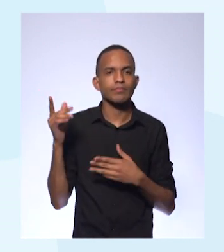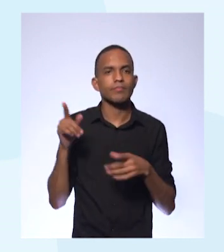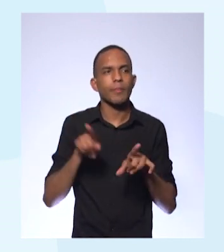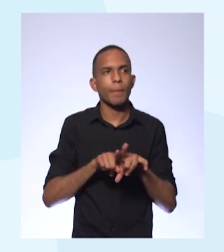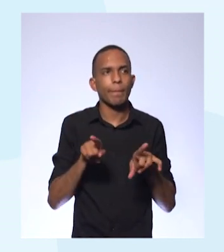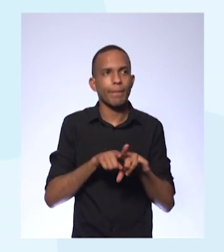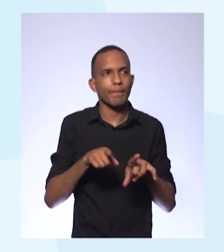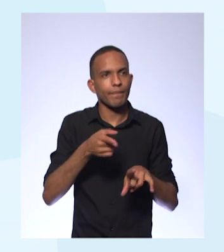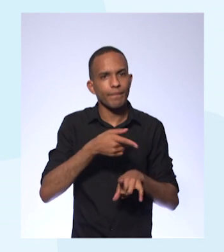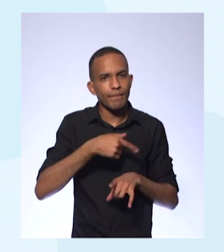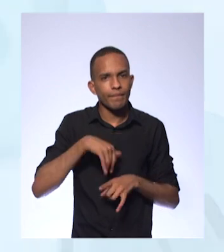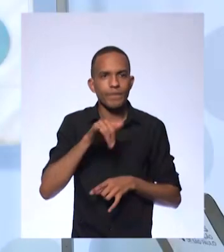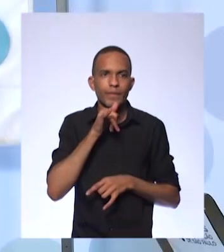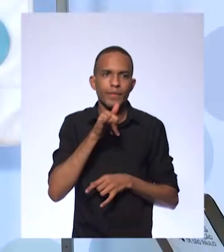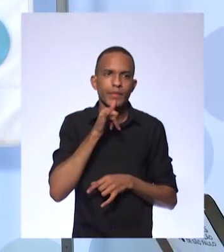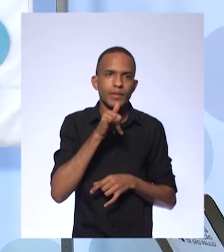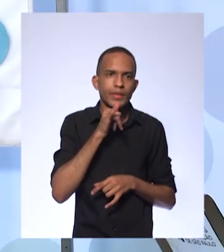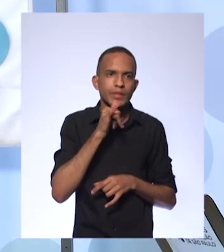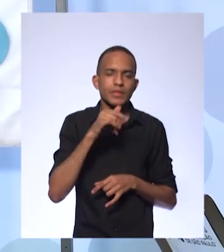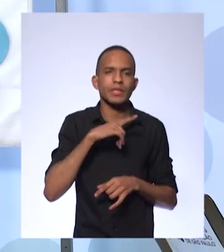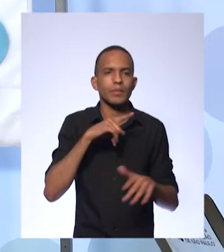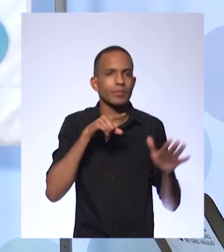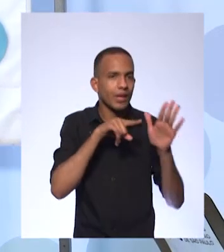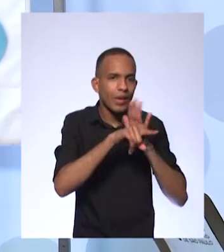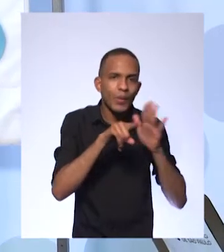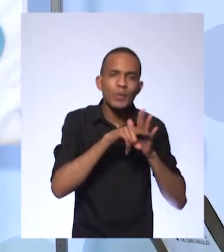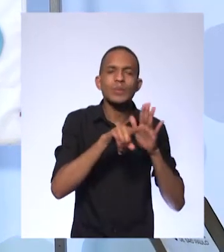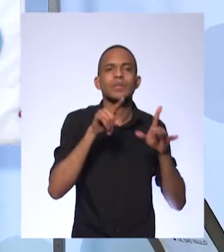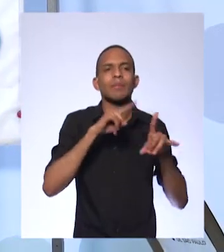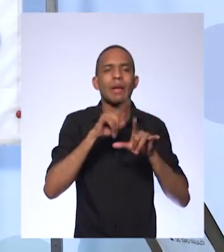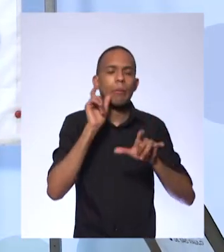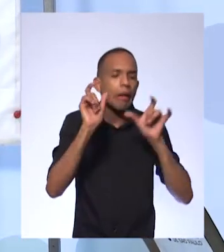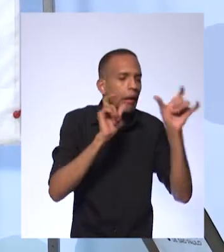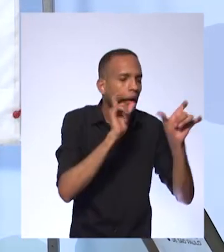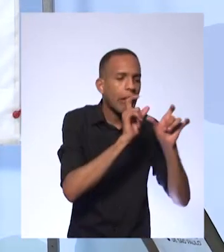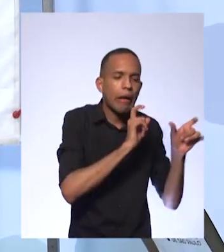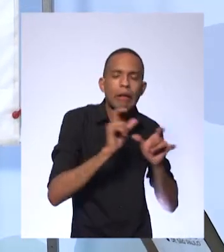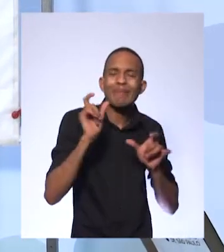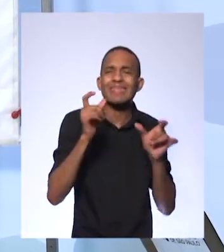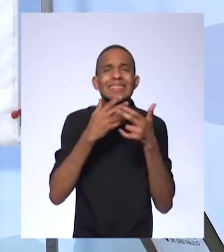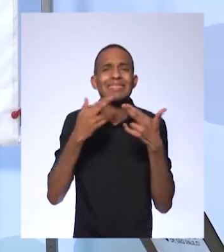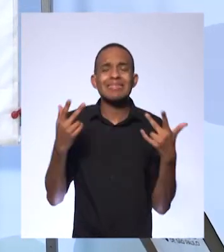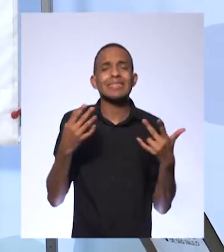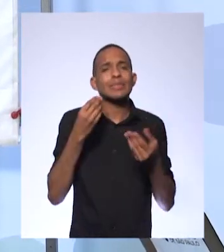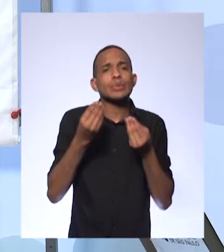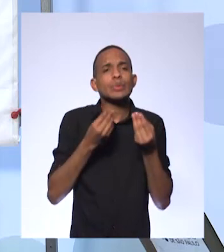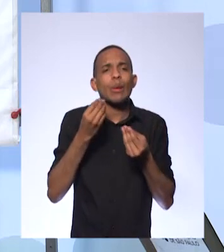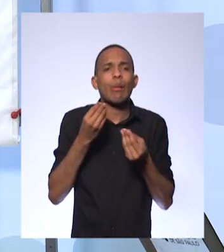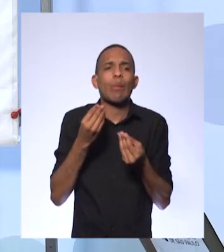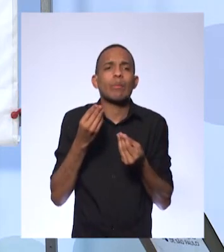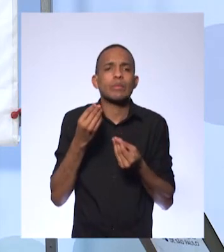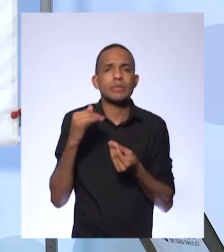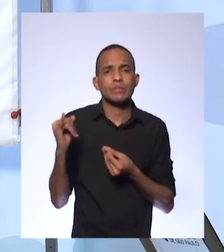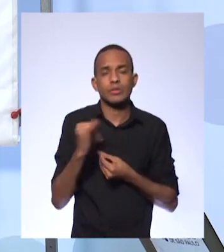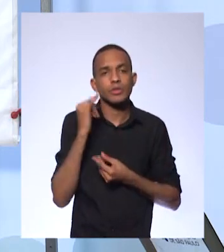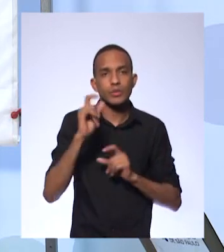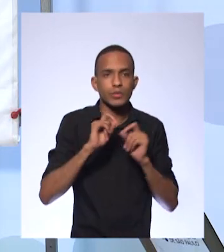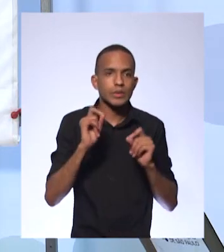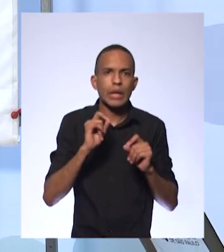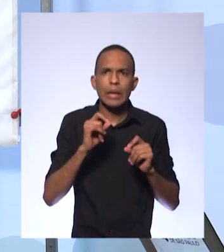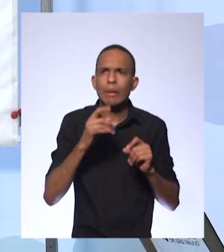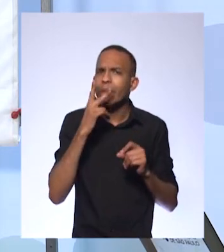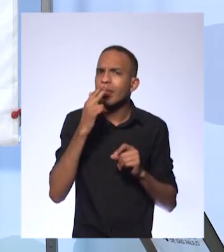às vezes nós colocamos uma pergunta e tem tantas palavras-chave e tantos termos importantes que